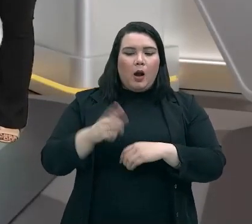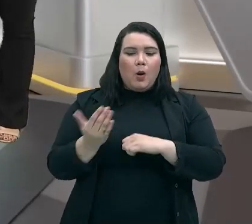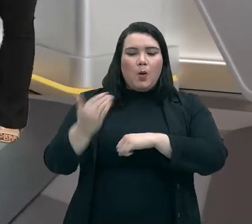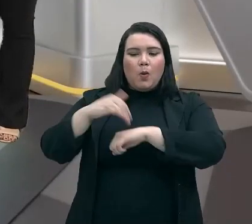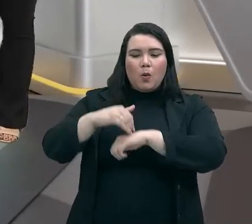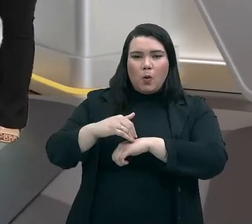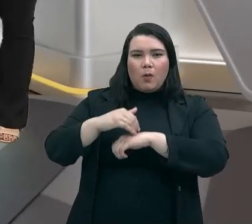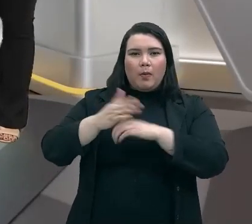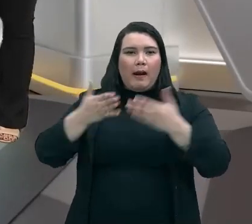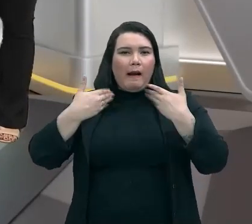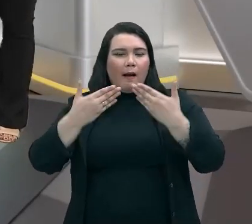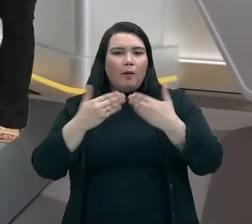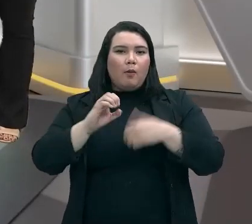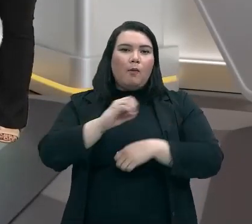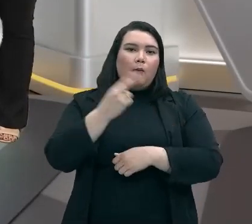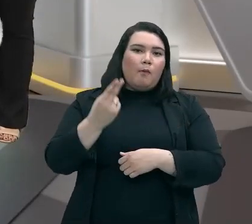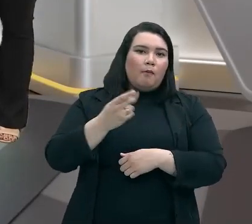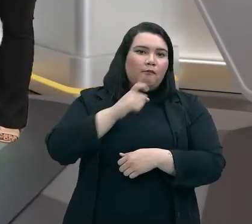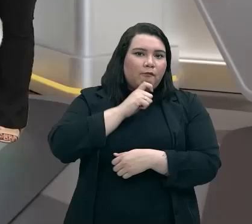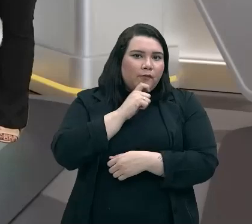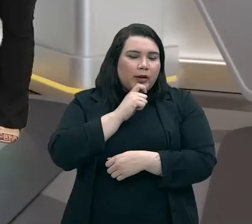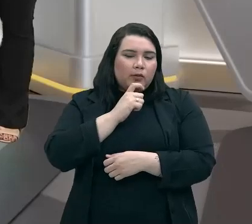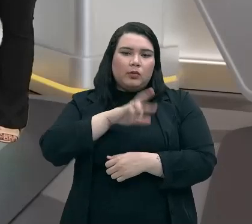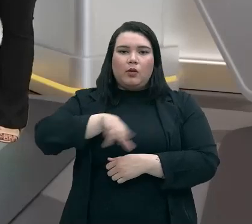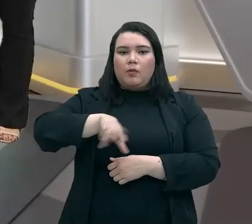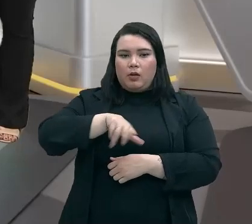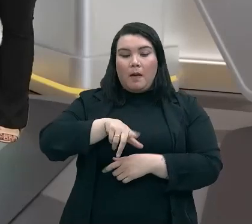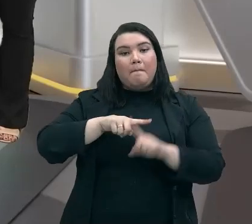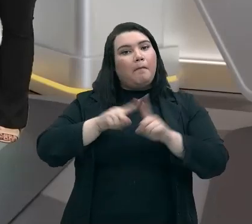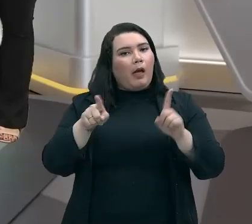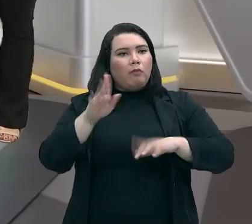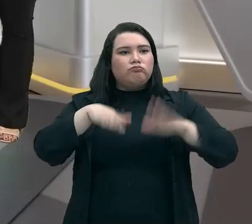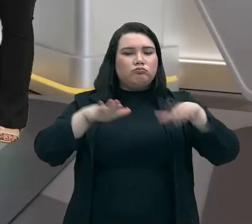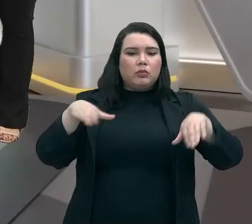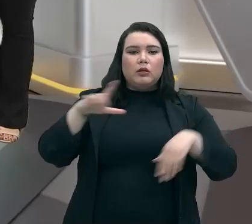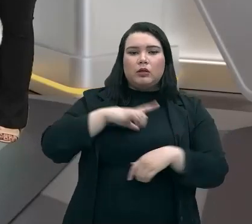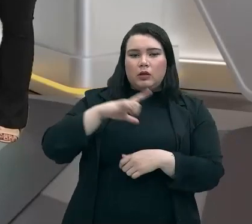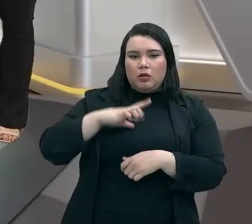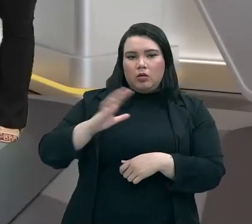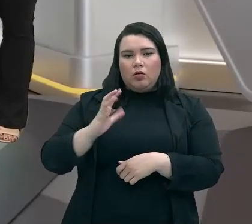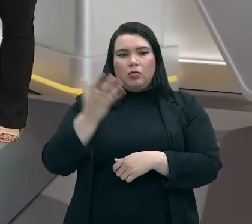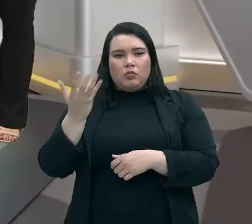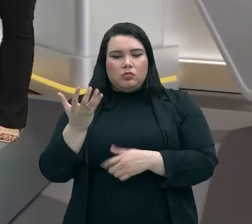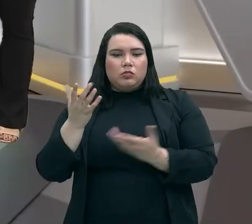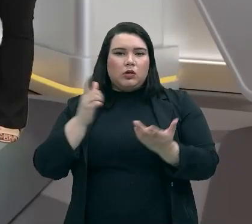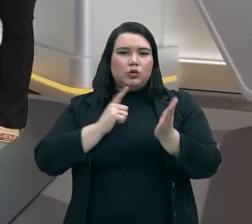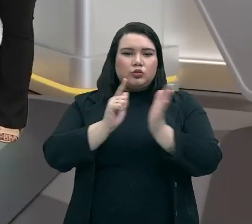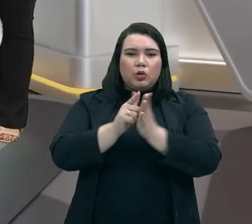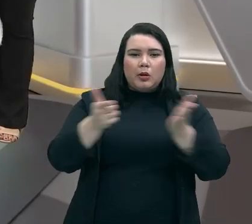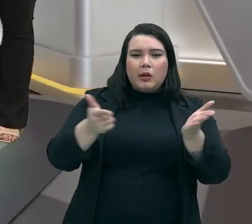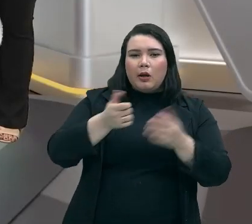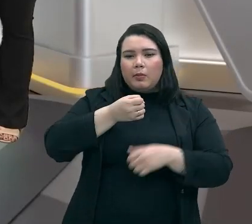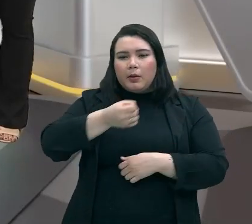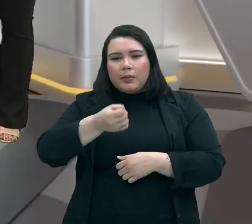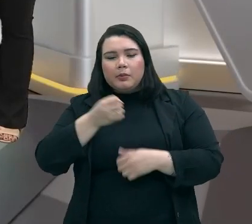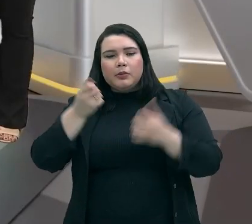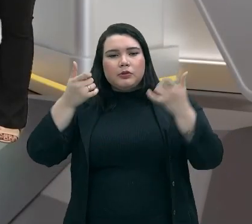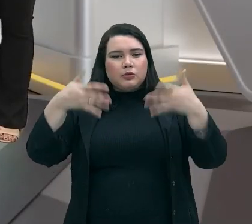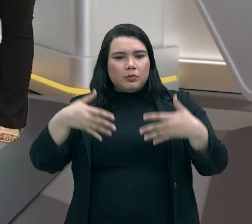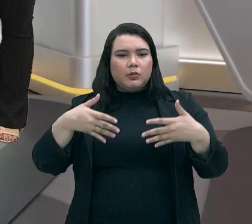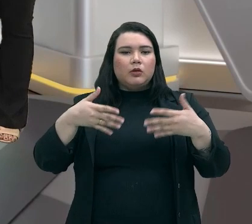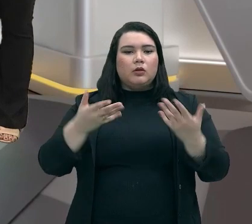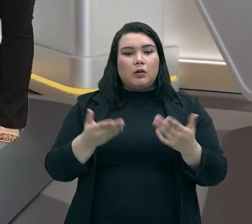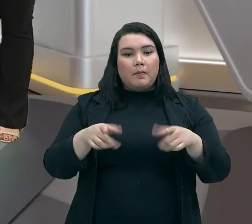óbito por conta do frio e do calor. Apesar de que isso também acontece, né? Acontece. Eu já vi nos jornais, né? Notícias do